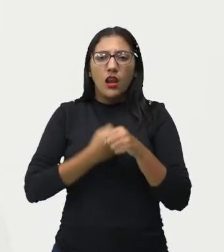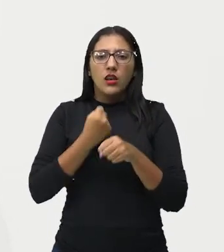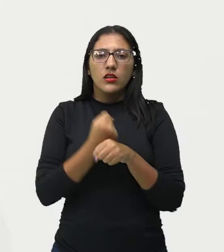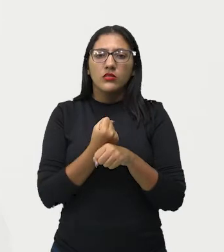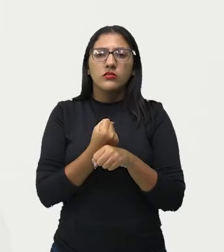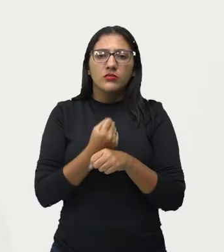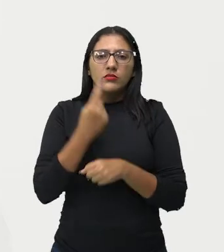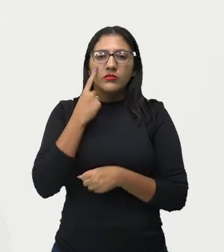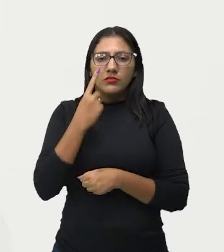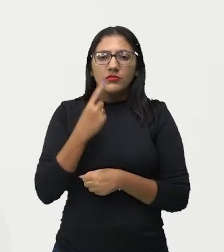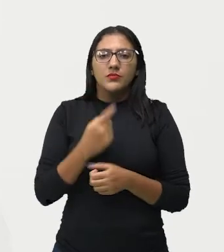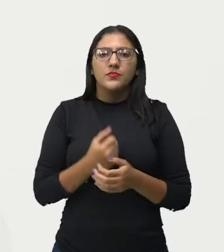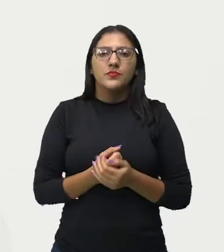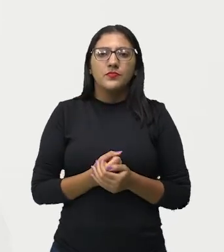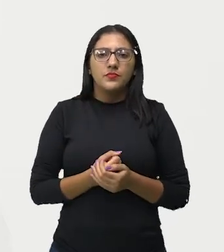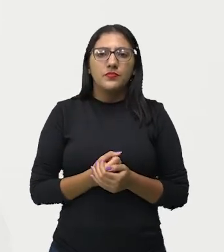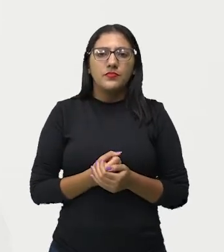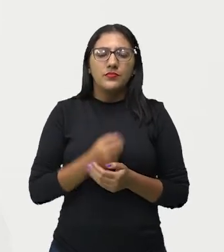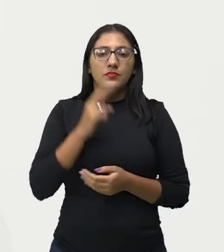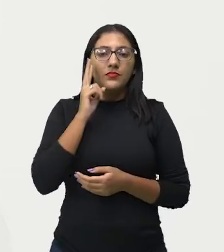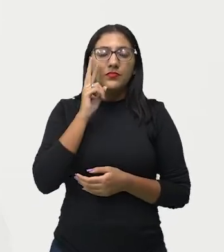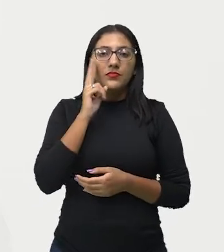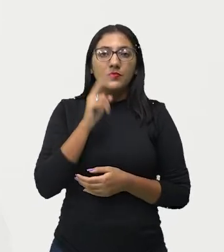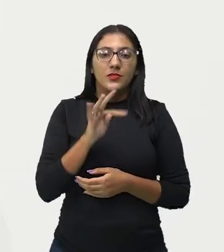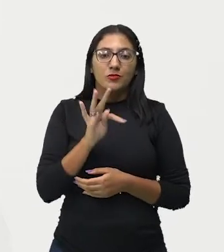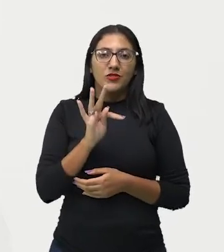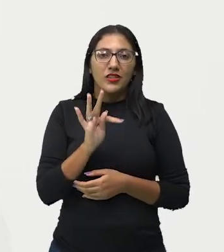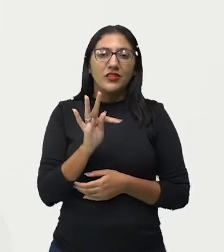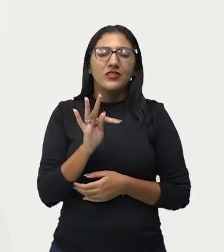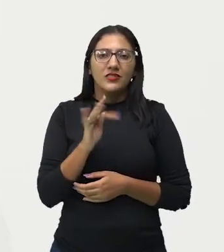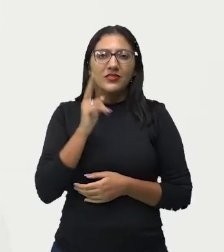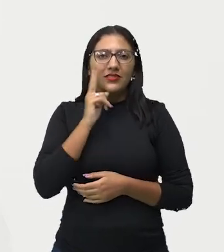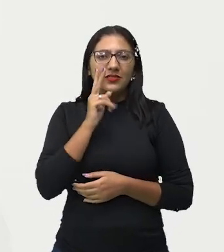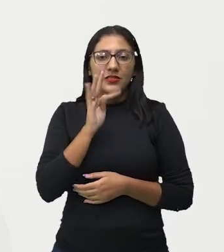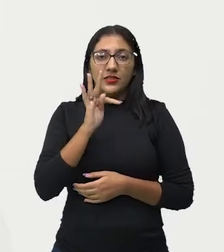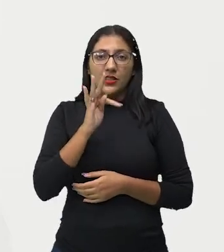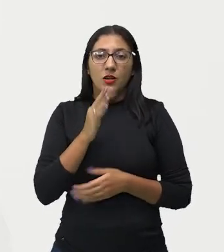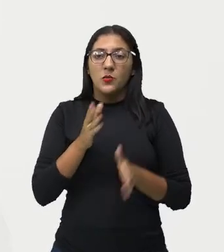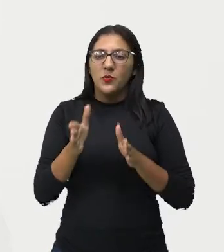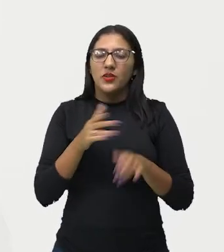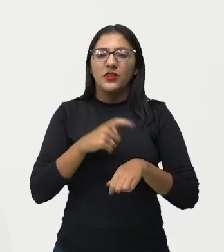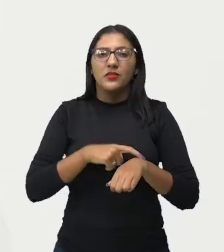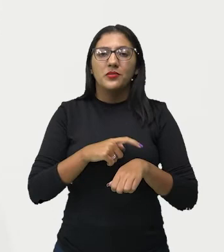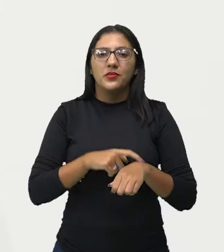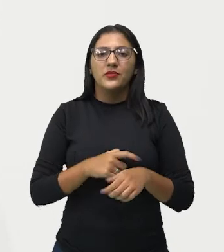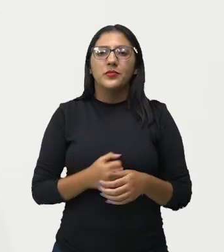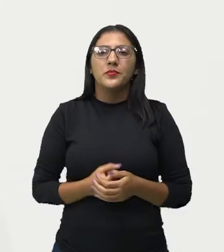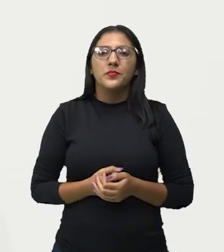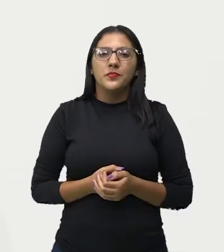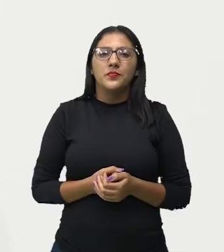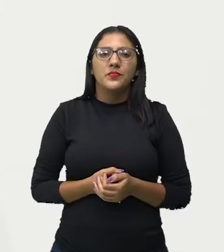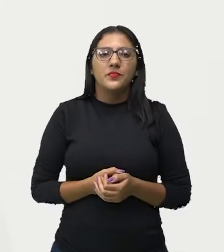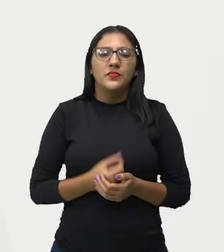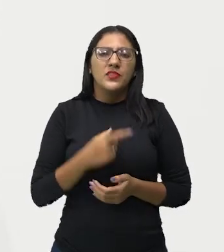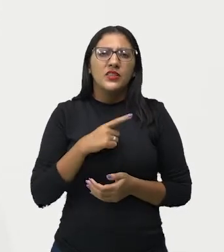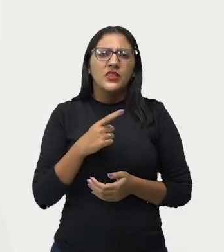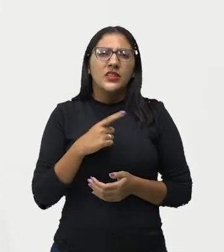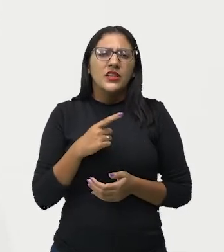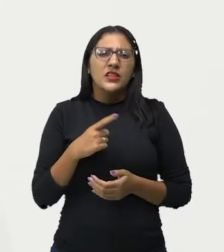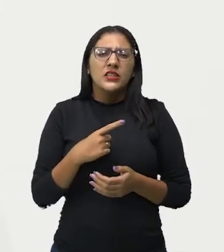ó, referente ao tempo, tá legal? E